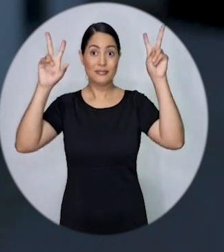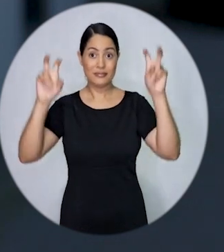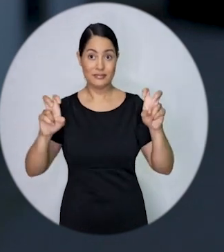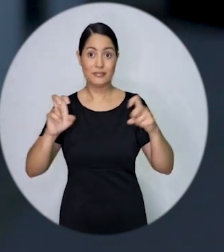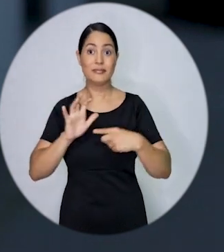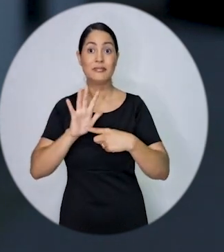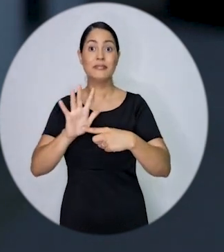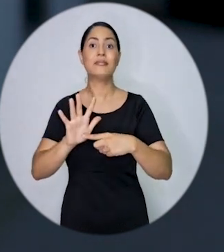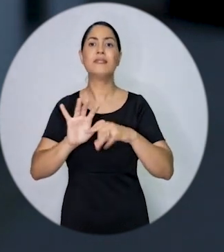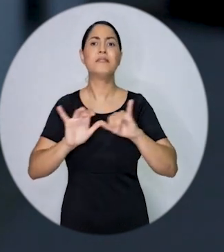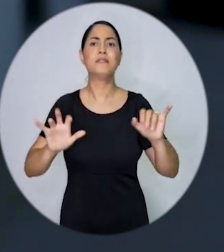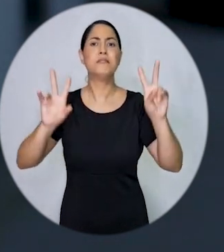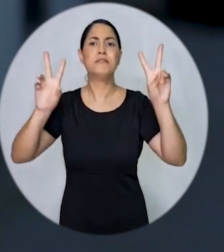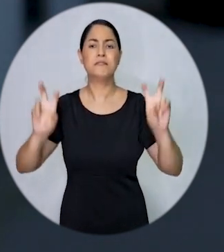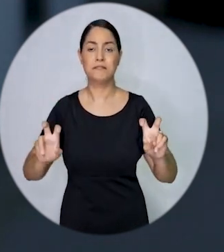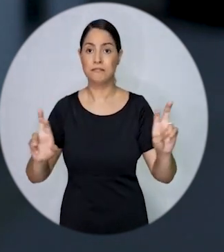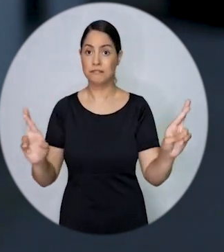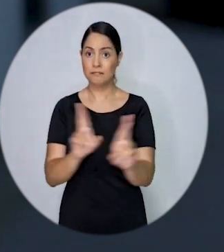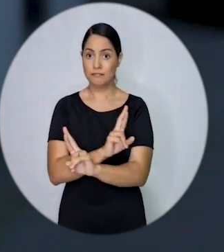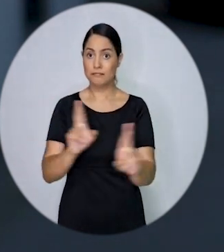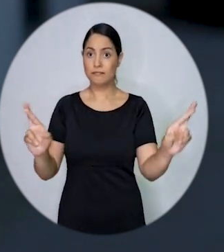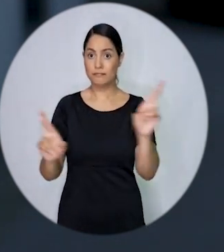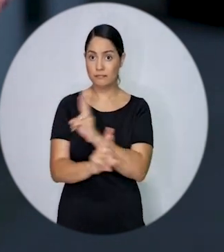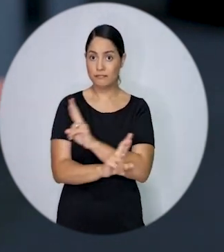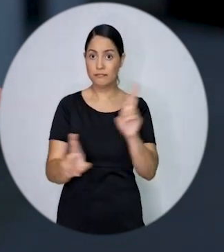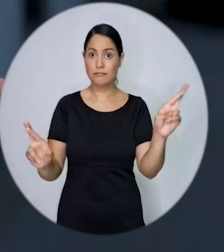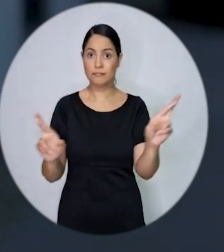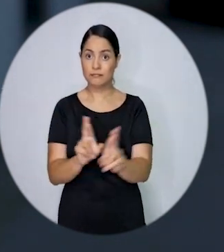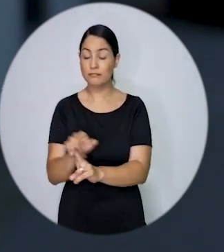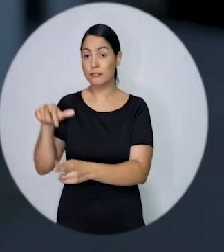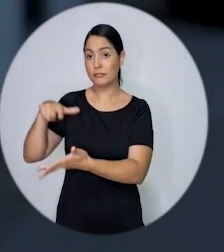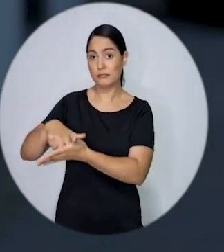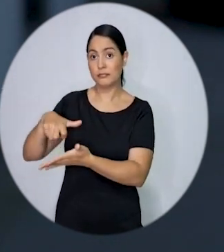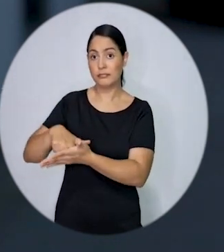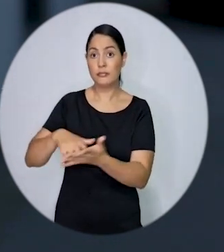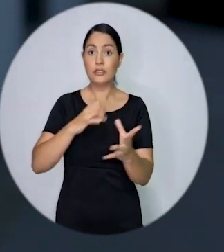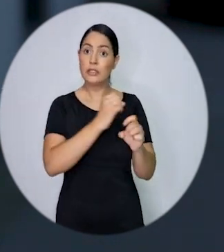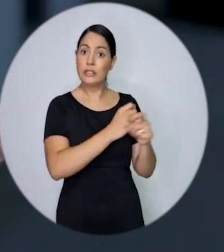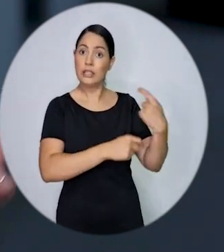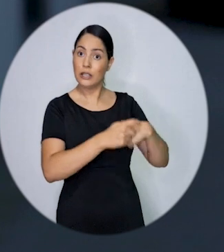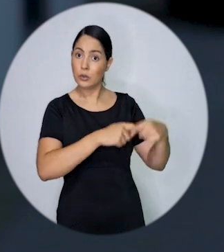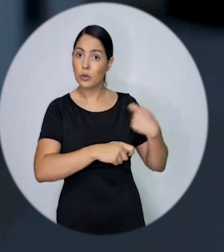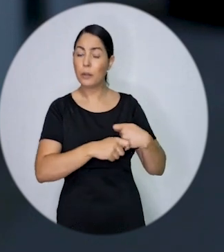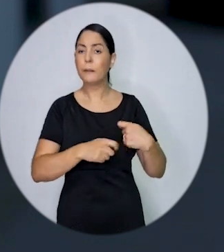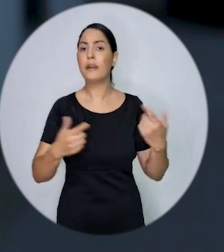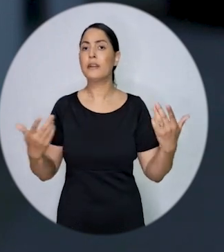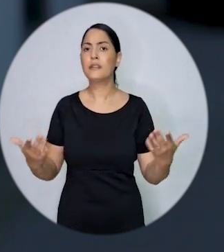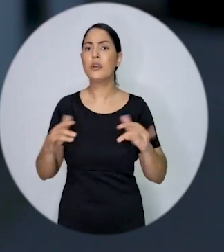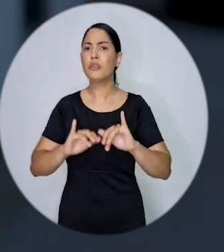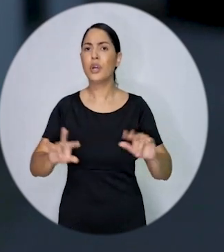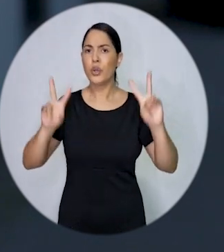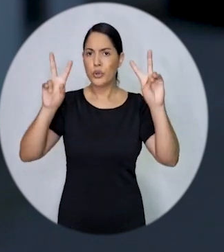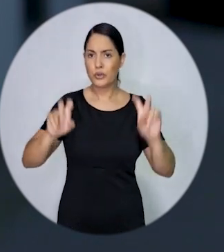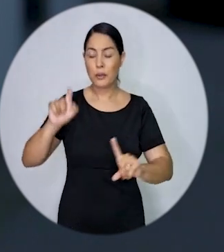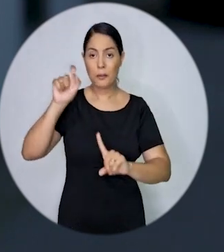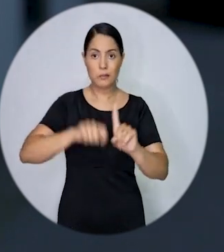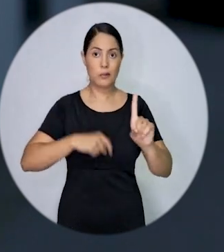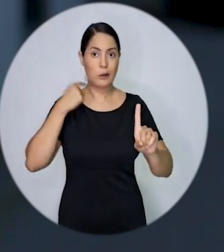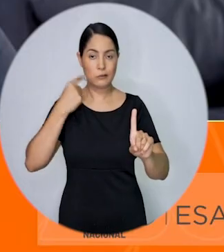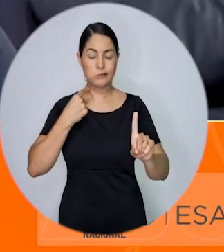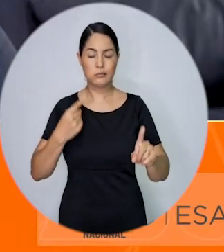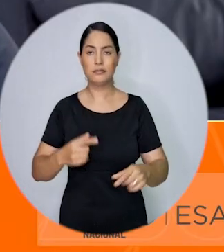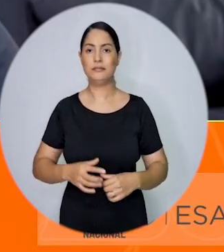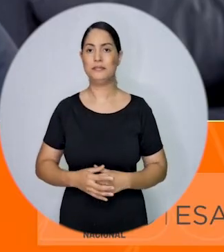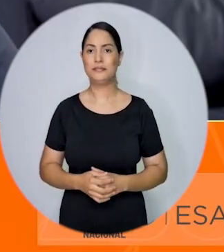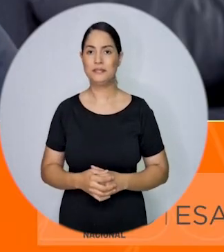primeiro assunto que a gente destaca aqui tratou das relações entre pena e economia. A transmissão fez parte do mês da